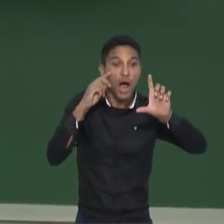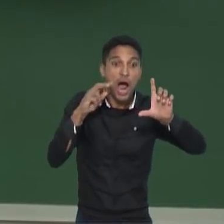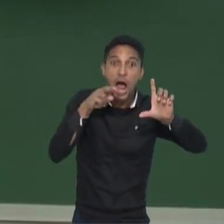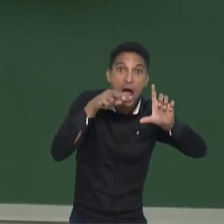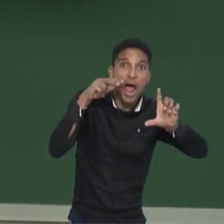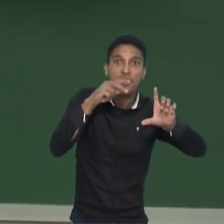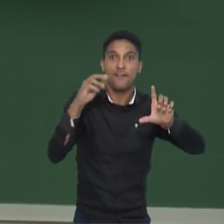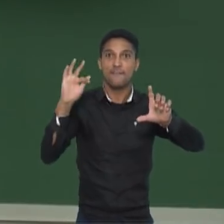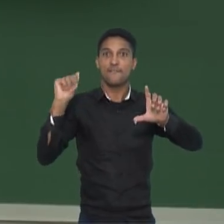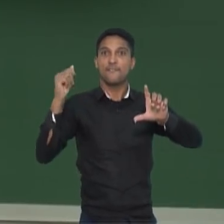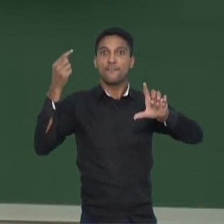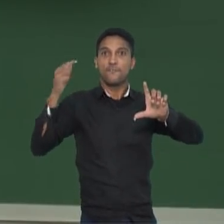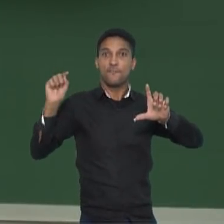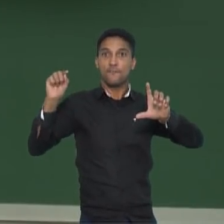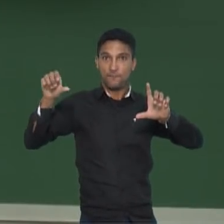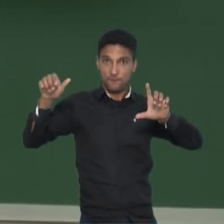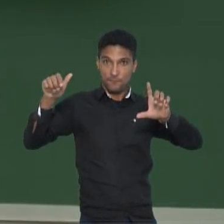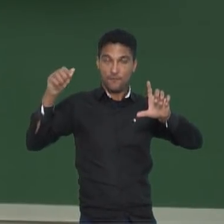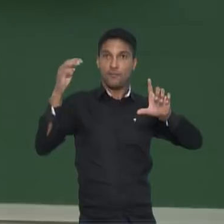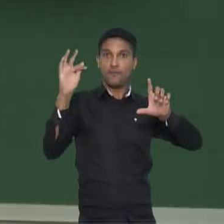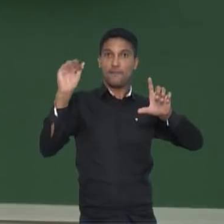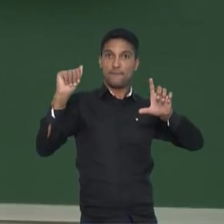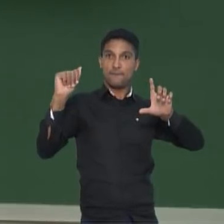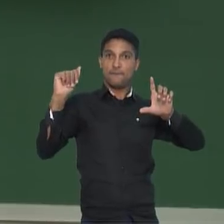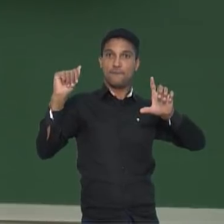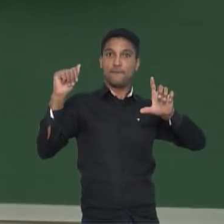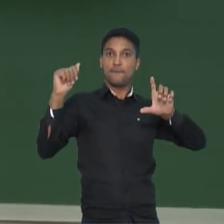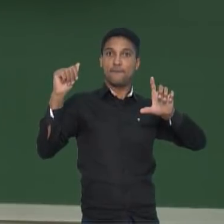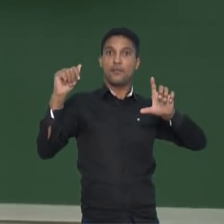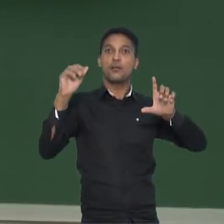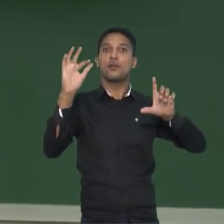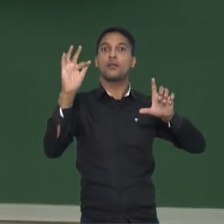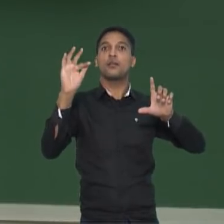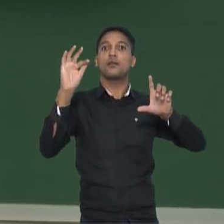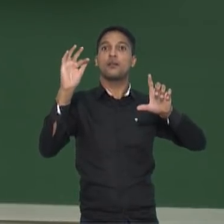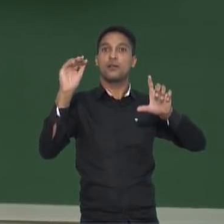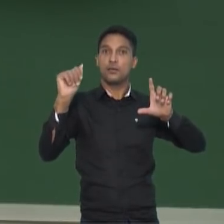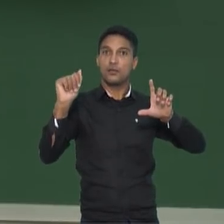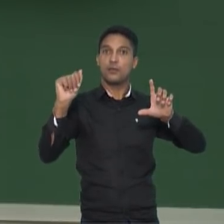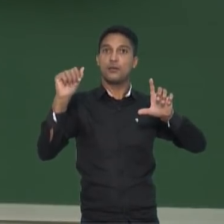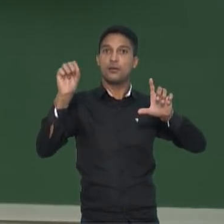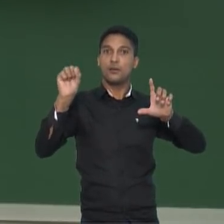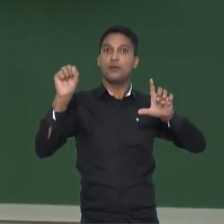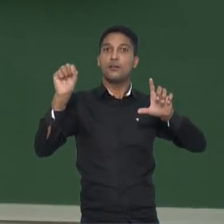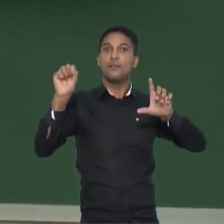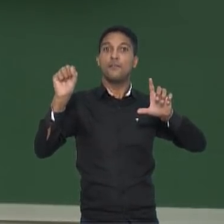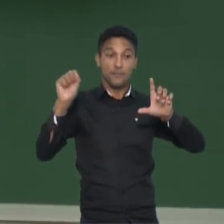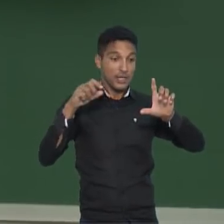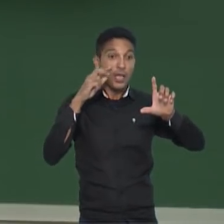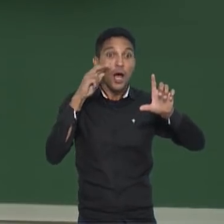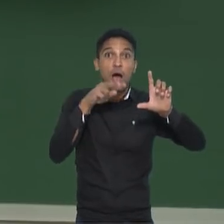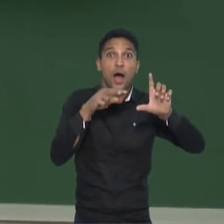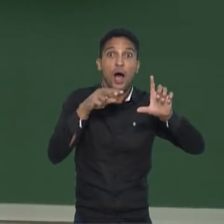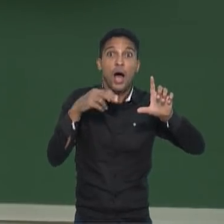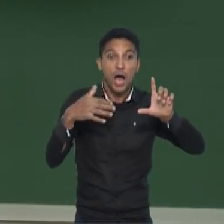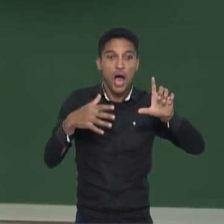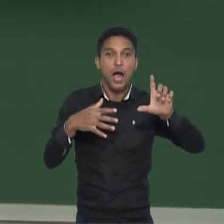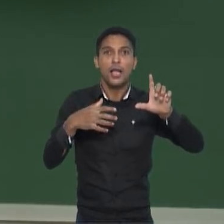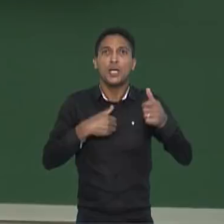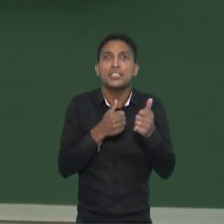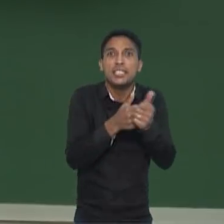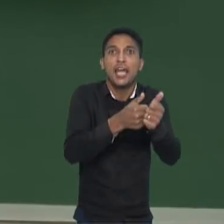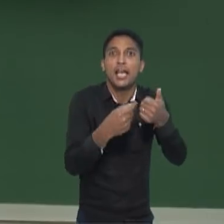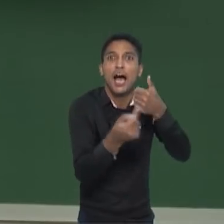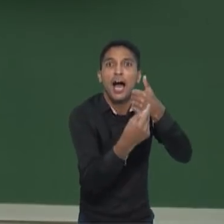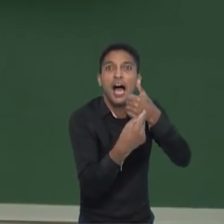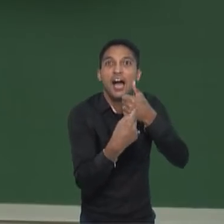novela, adquire muito sucesso, as pessoas começam a seguir aqueles atores